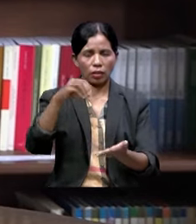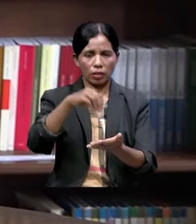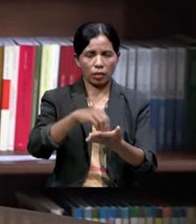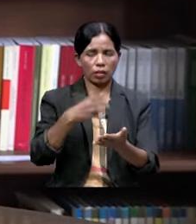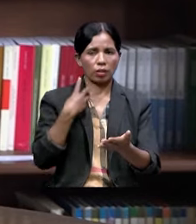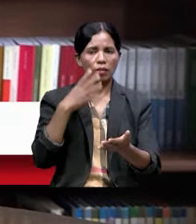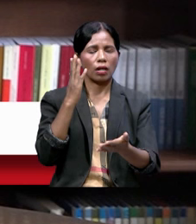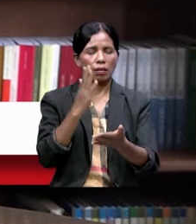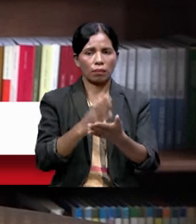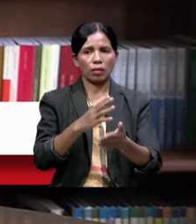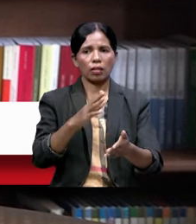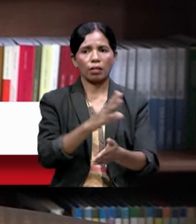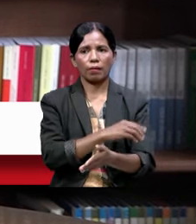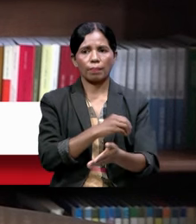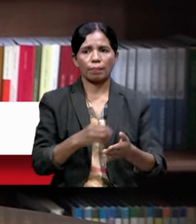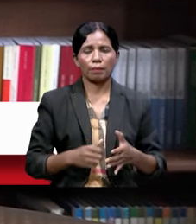de bando ona para